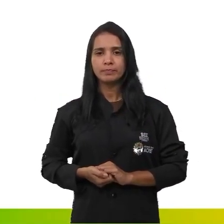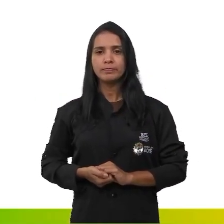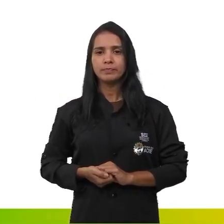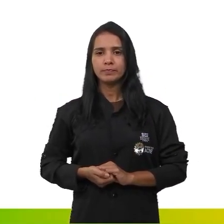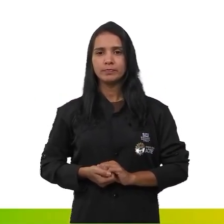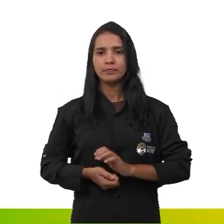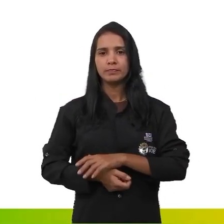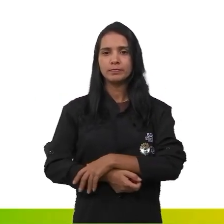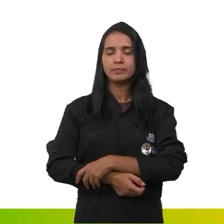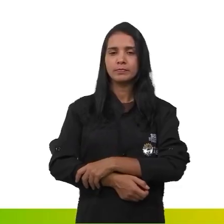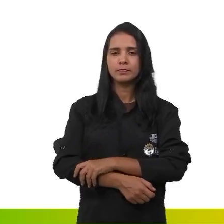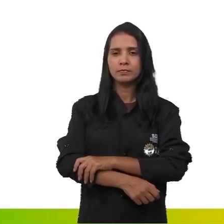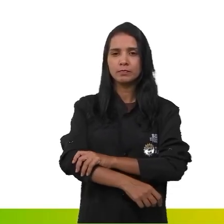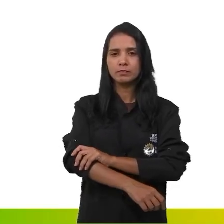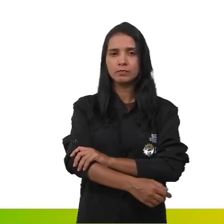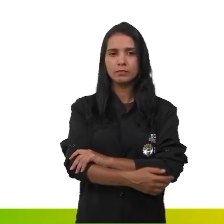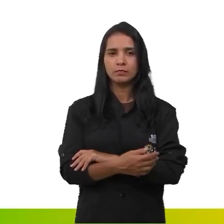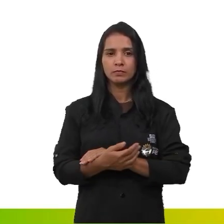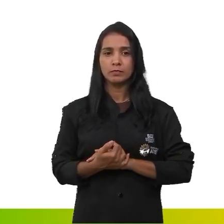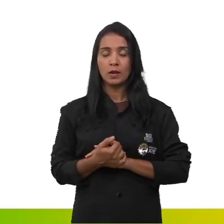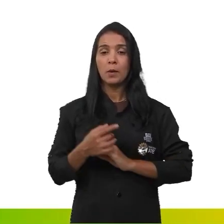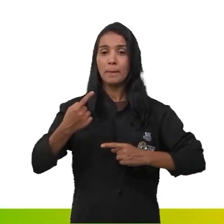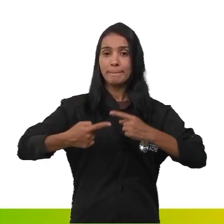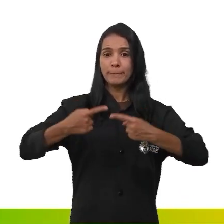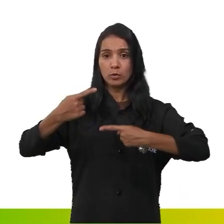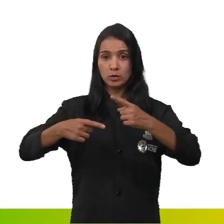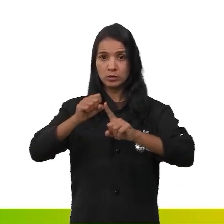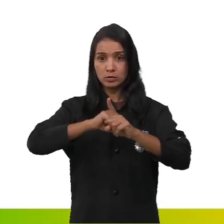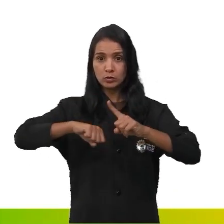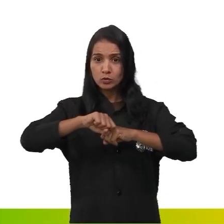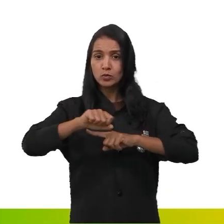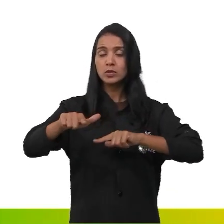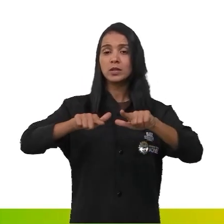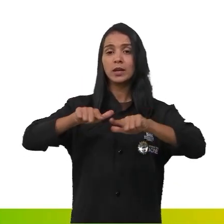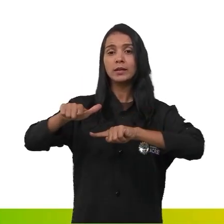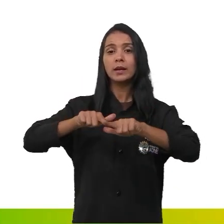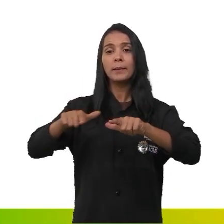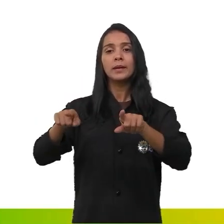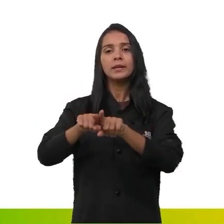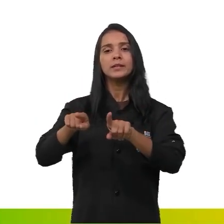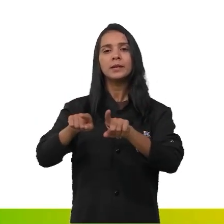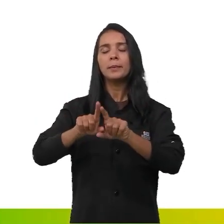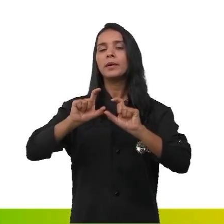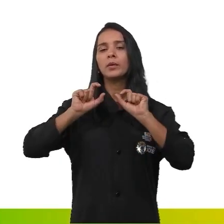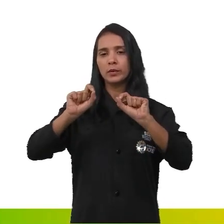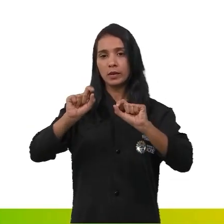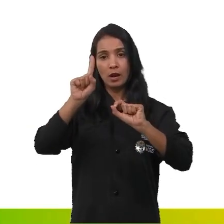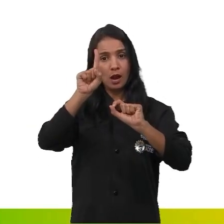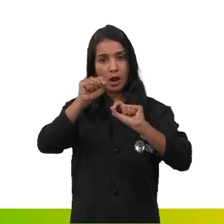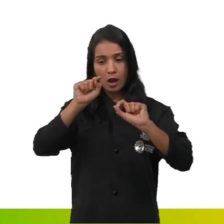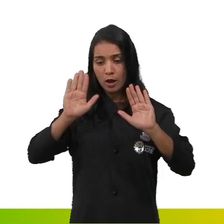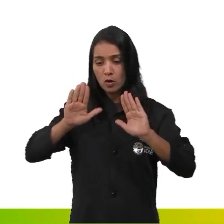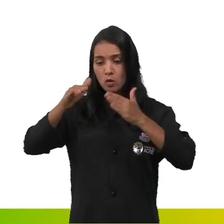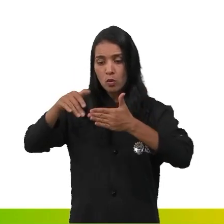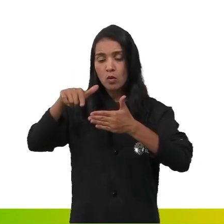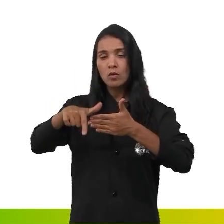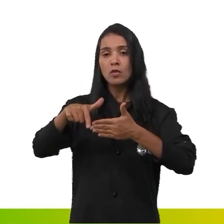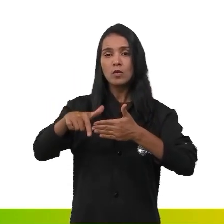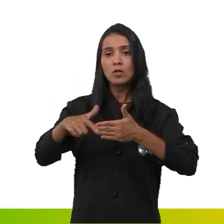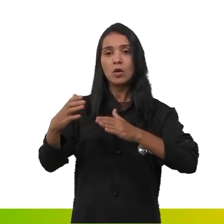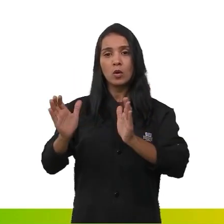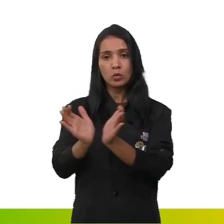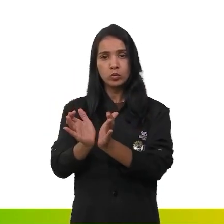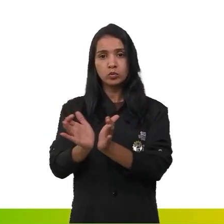outra característica. Políticas sociais trabalhistas, políticas voltadas para os trabalhadores. Por